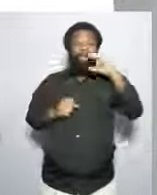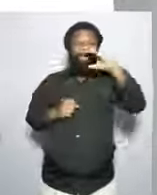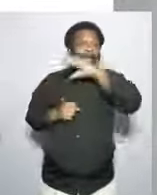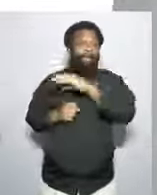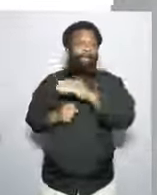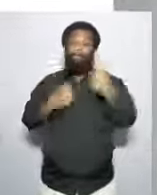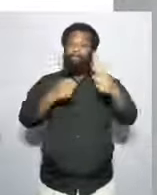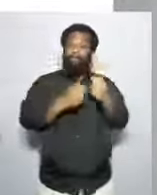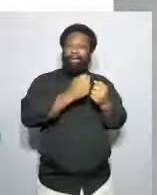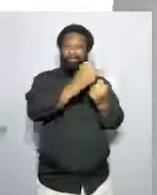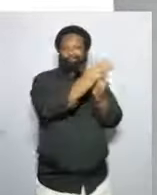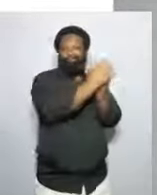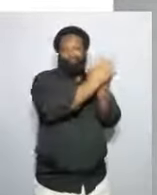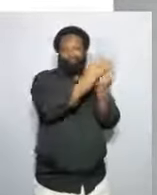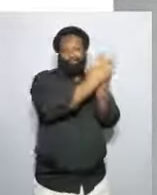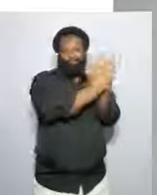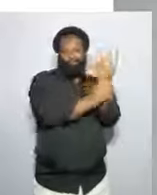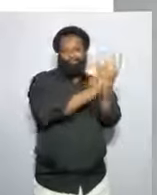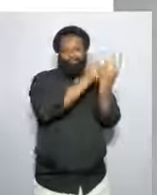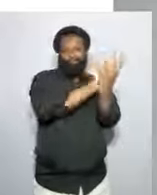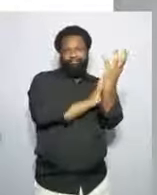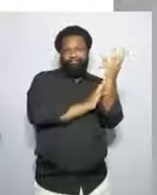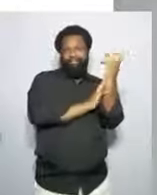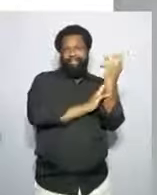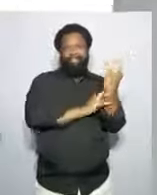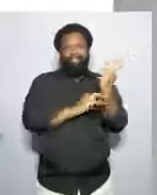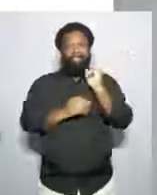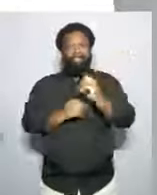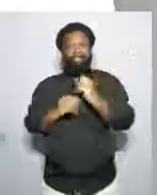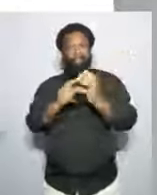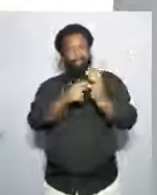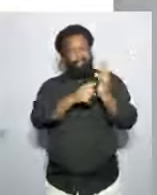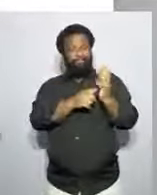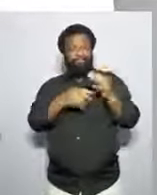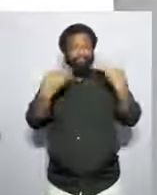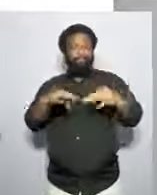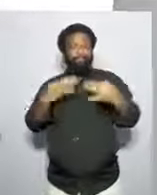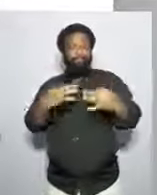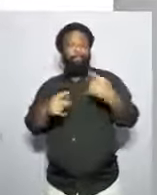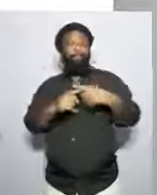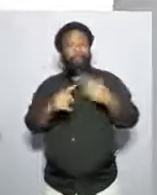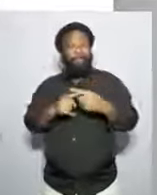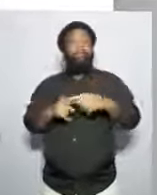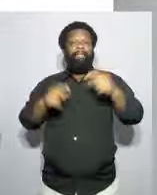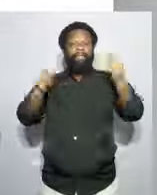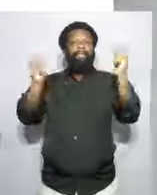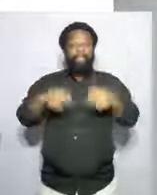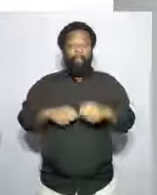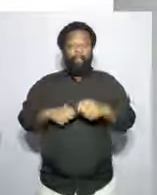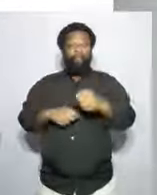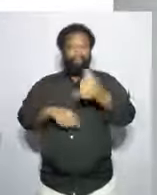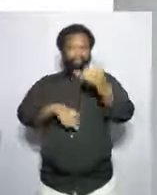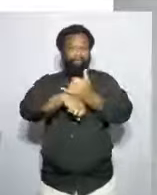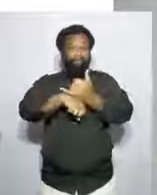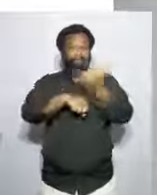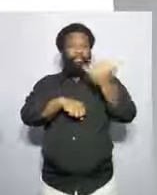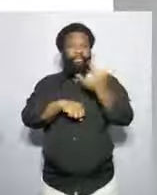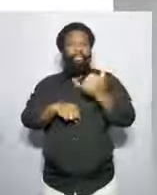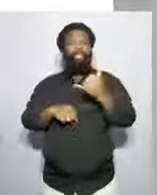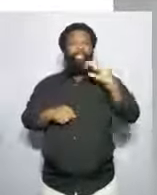com uma proteção, você pode até se queimar, justamente porque eles são ótimos